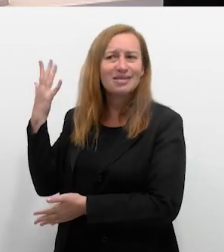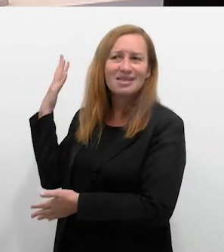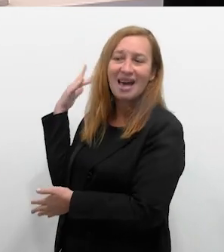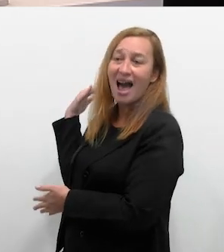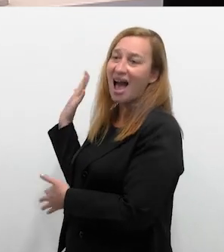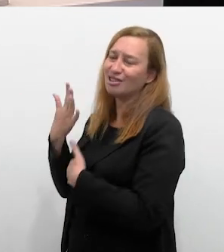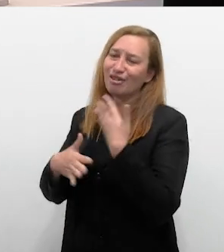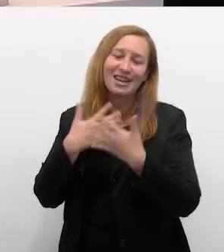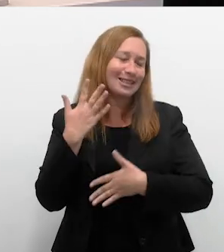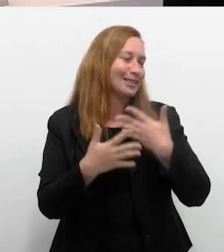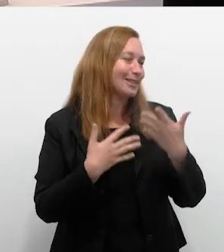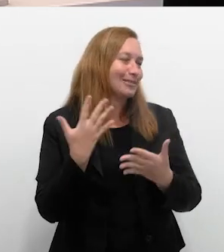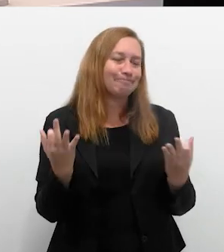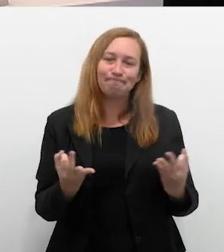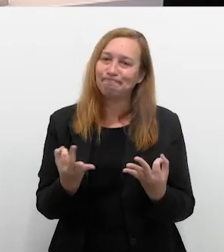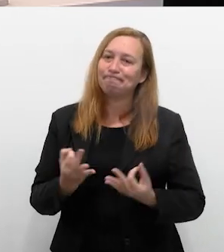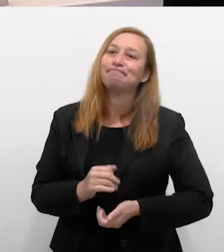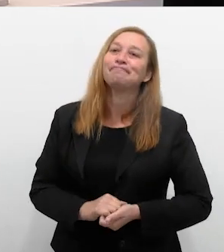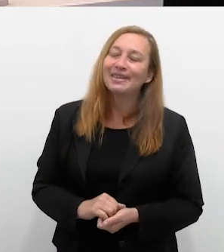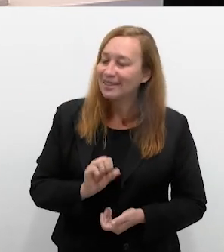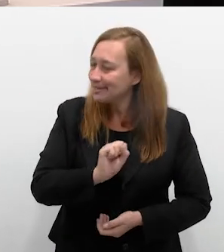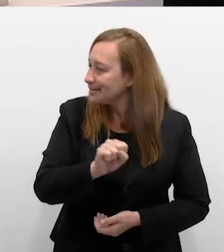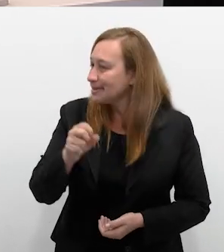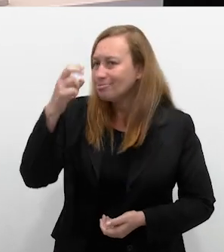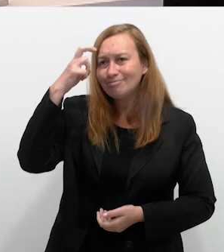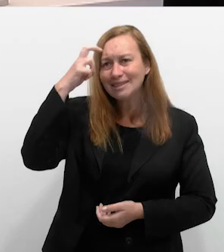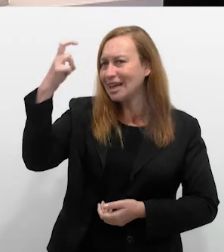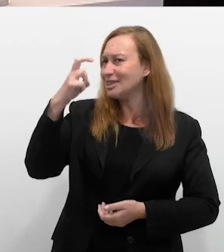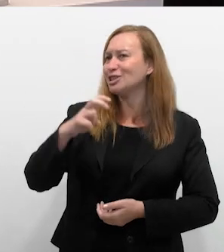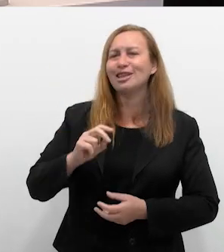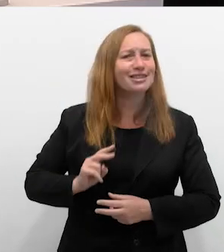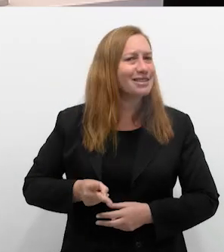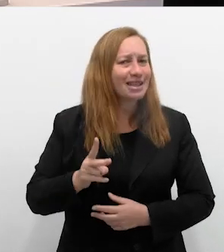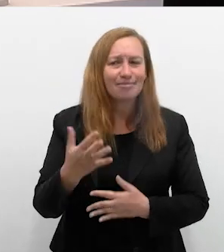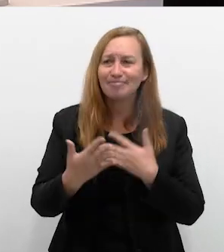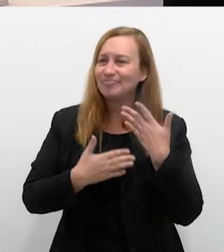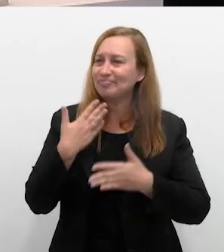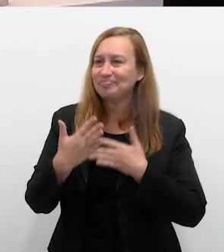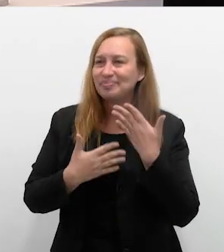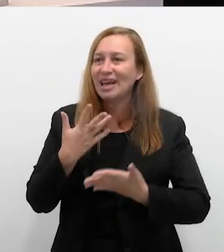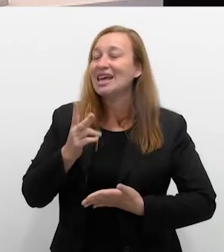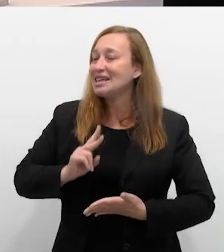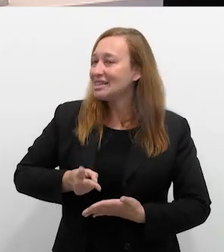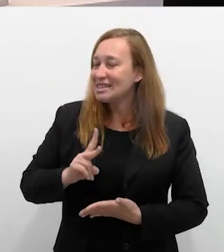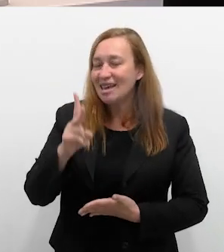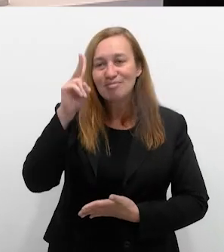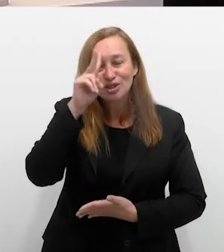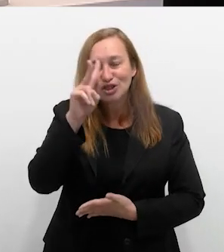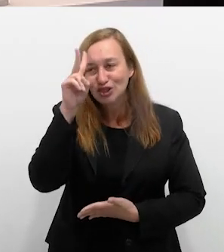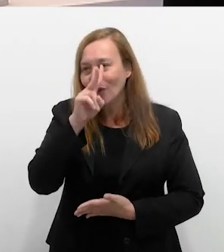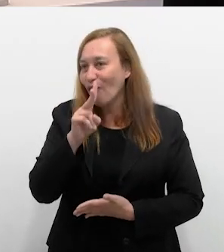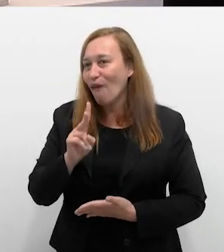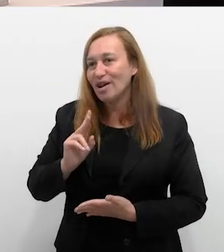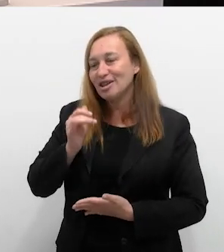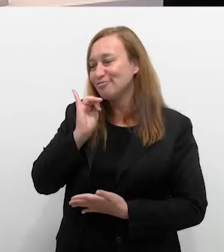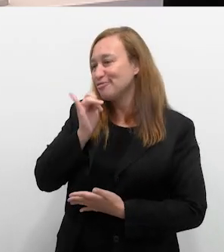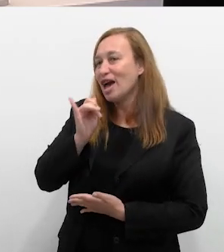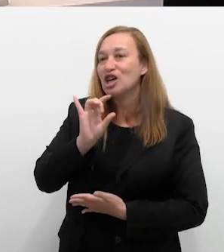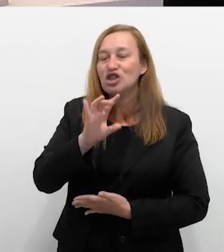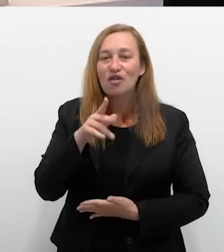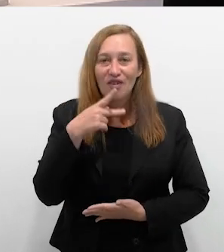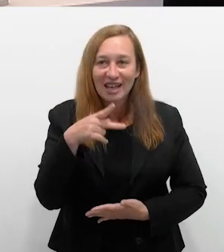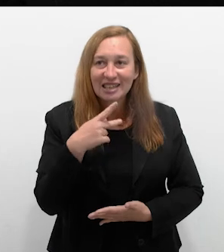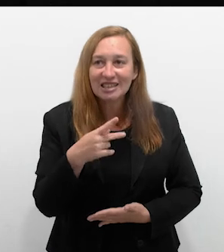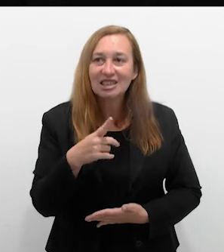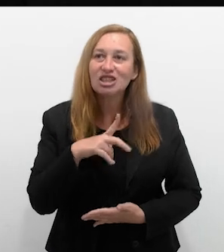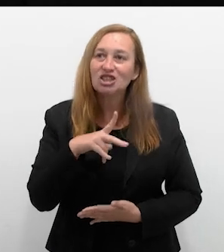histórias. Você com vê um humor muito peculiar. Sim, né? humor inteligente, sempre né? de bom humor, sempre com histórias. E